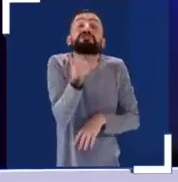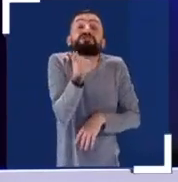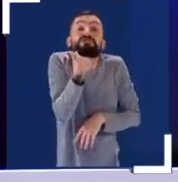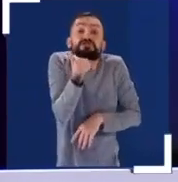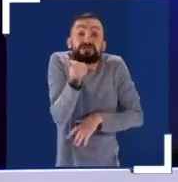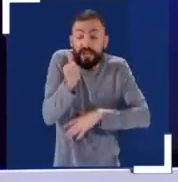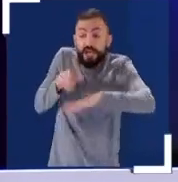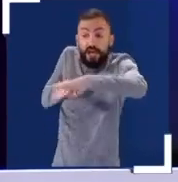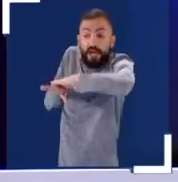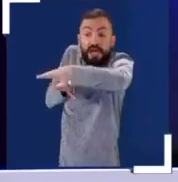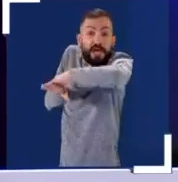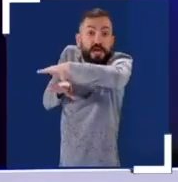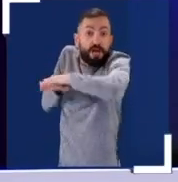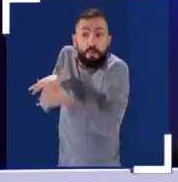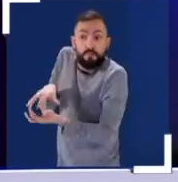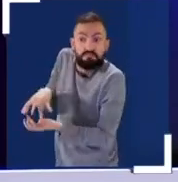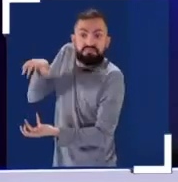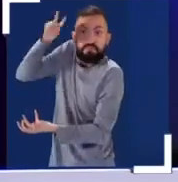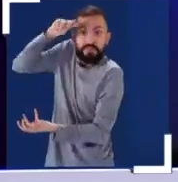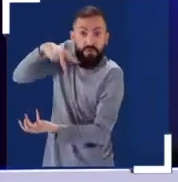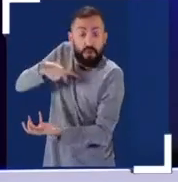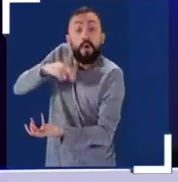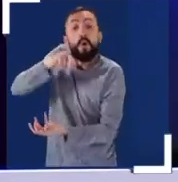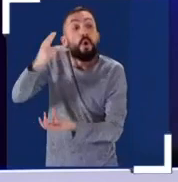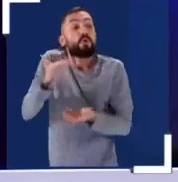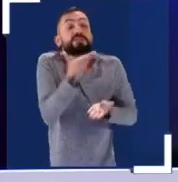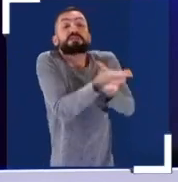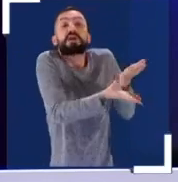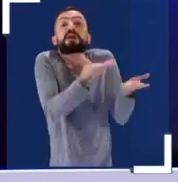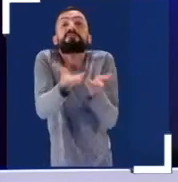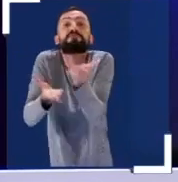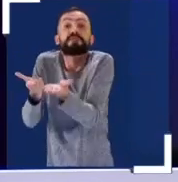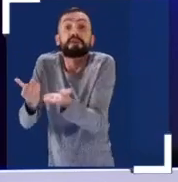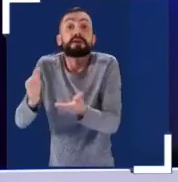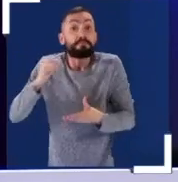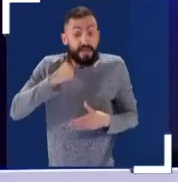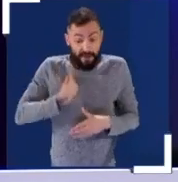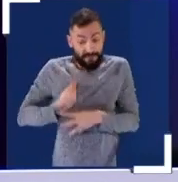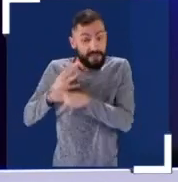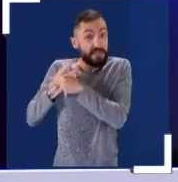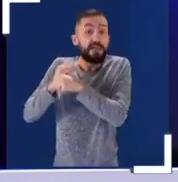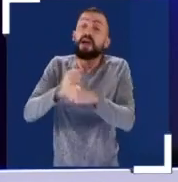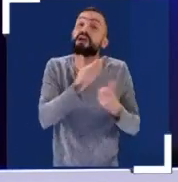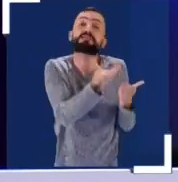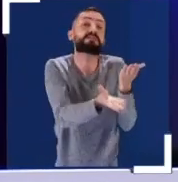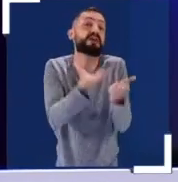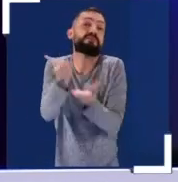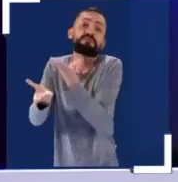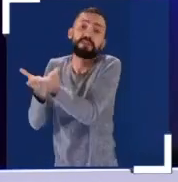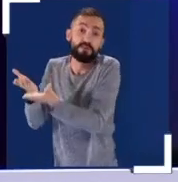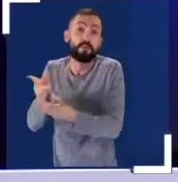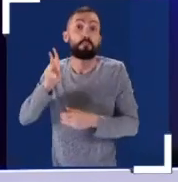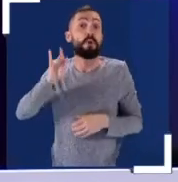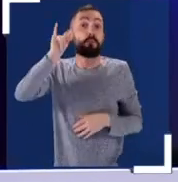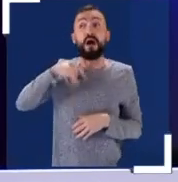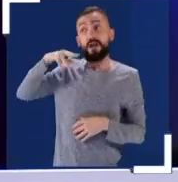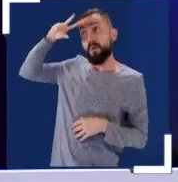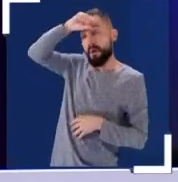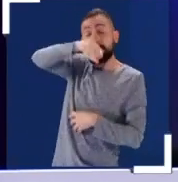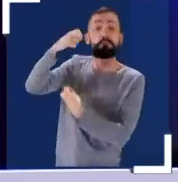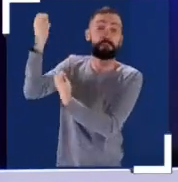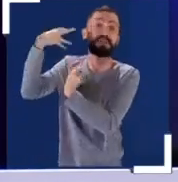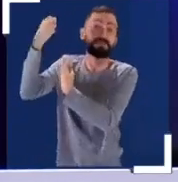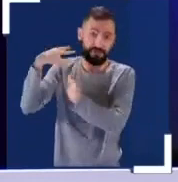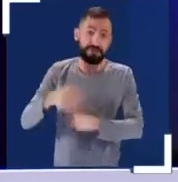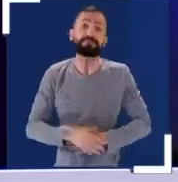de servir as pessoas. Eu fiz a minha vida servindo as pessoas. Aprendi assim com meu honrado pai.